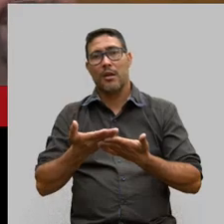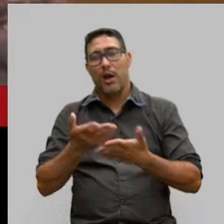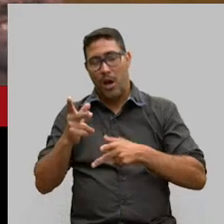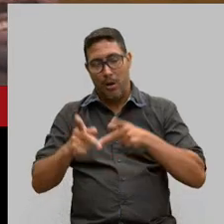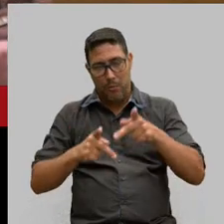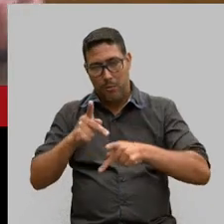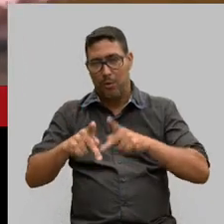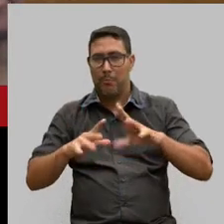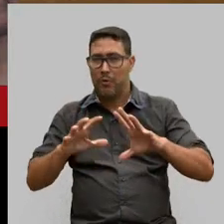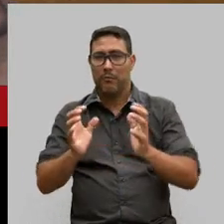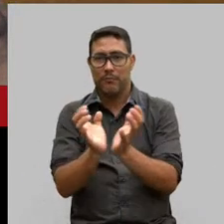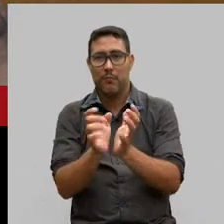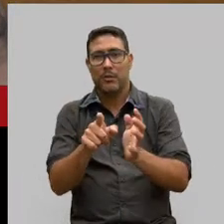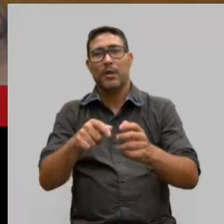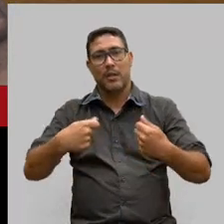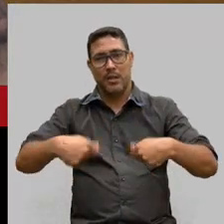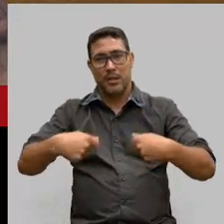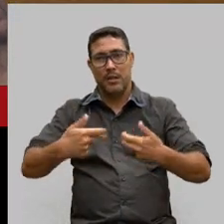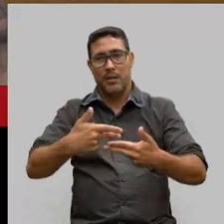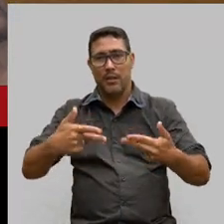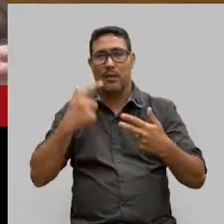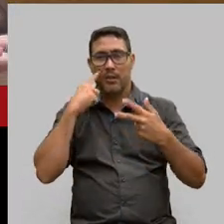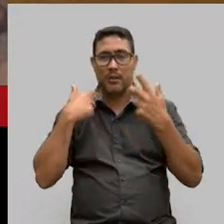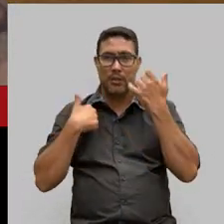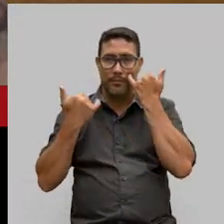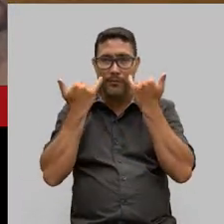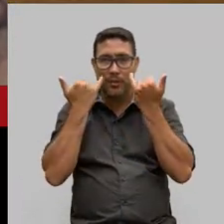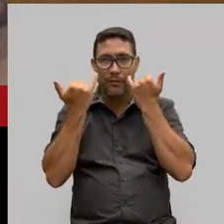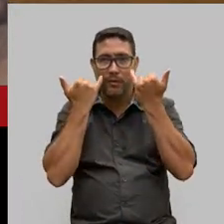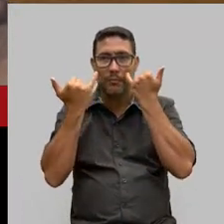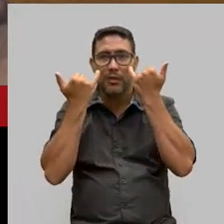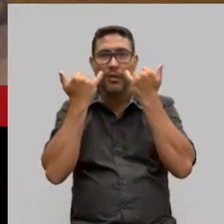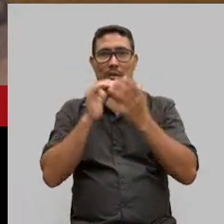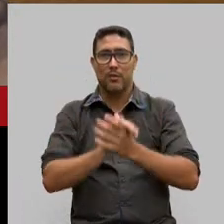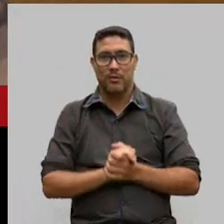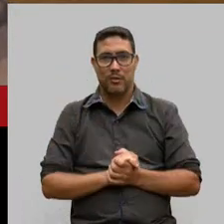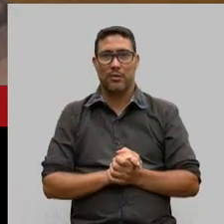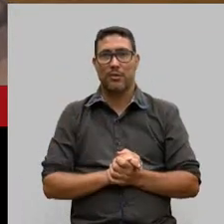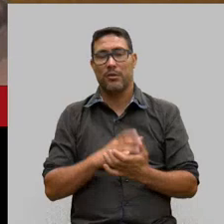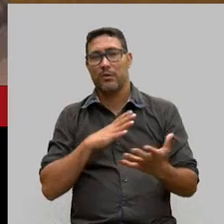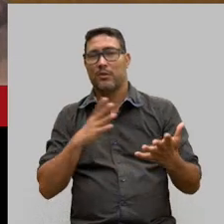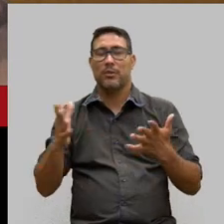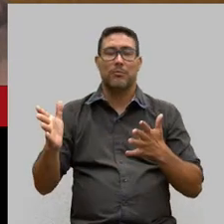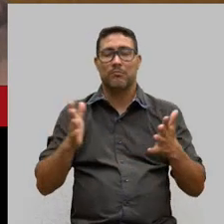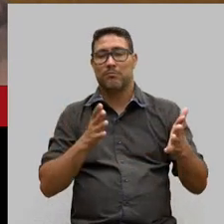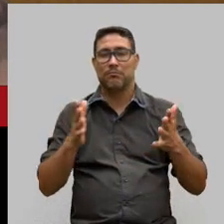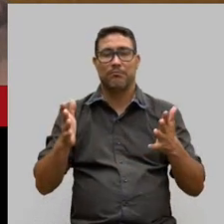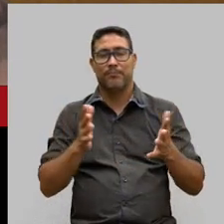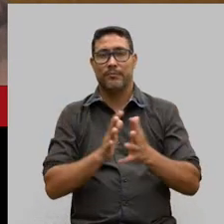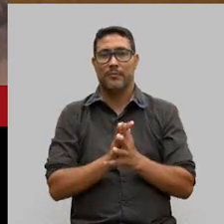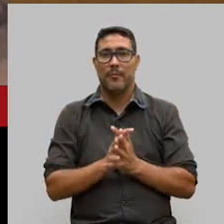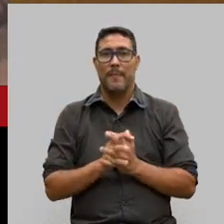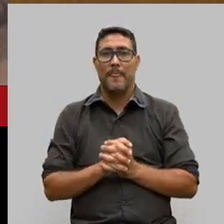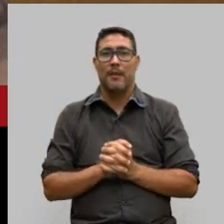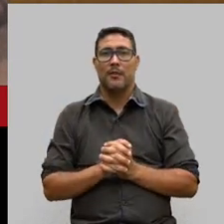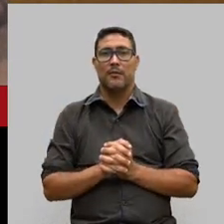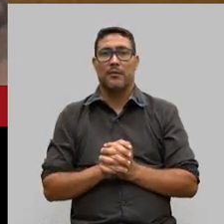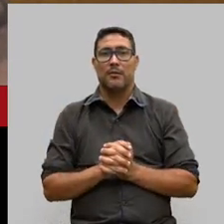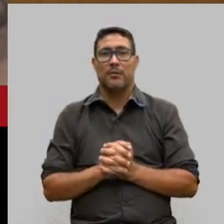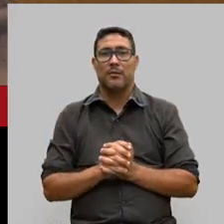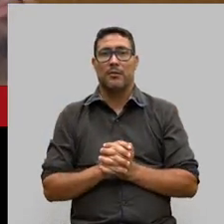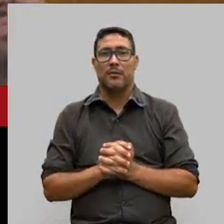realmente que necessita de informação então não adianta que não de o noturno né Eh